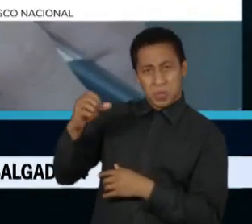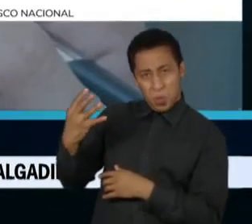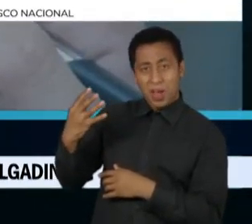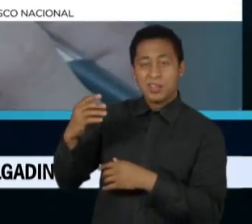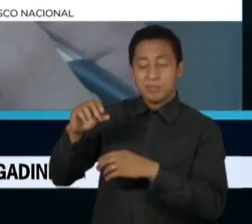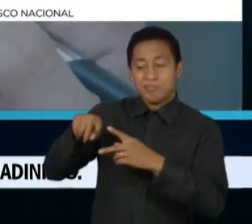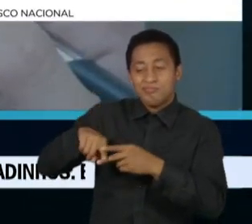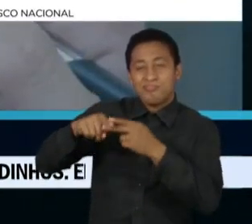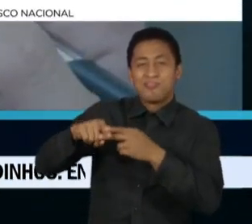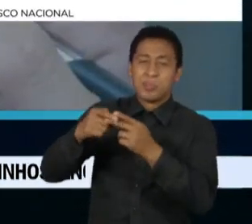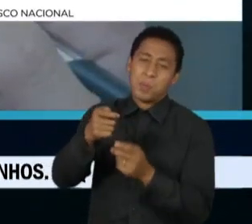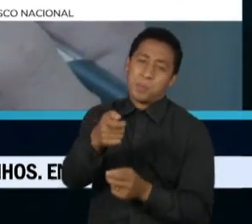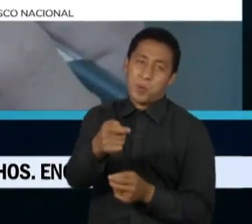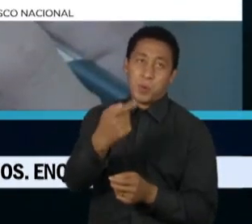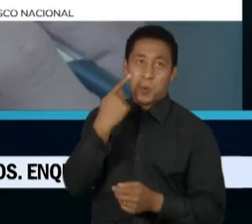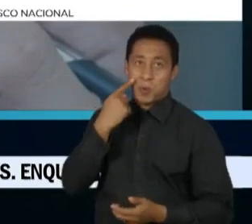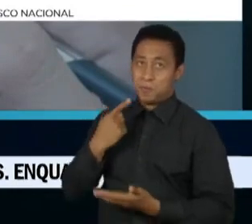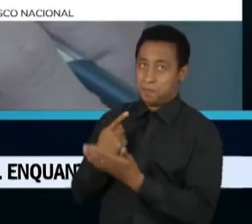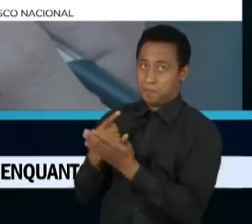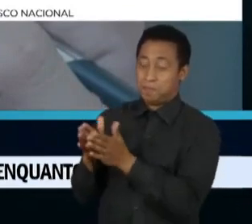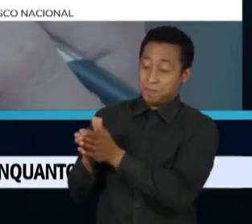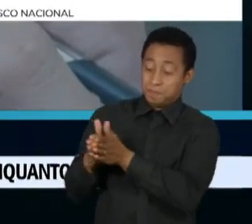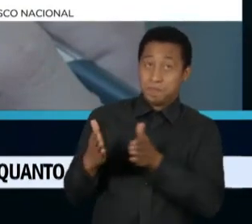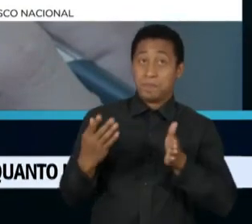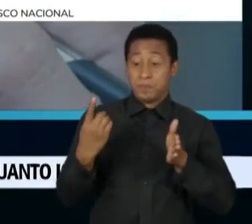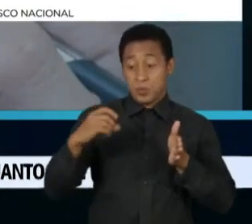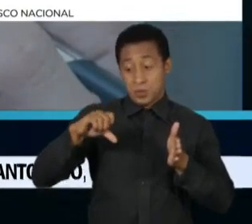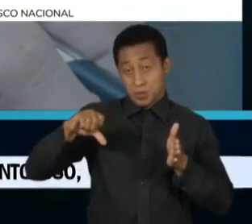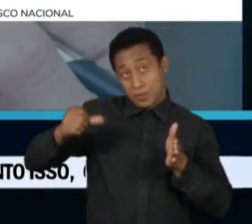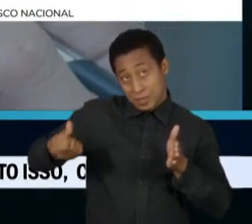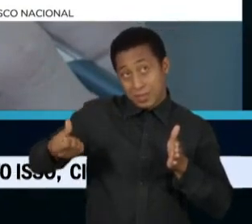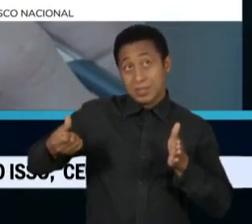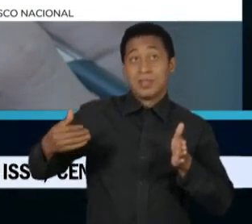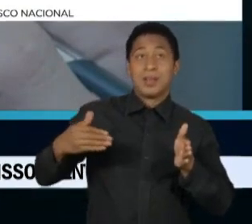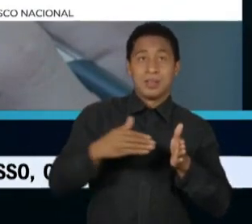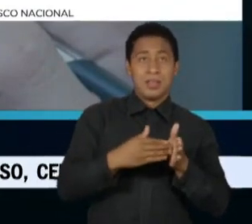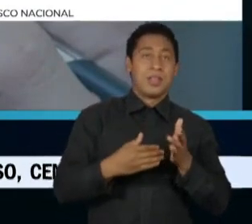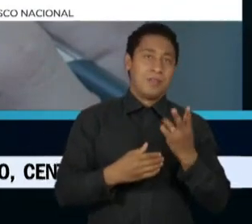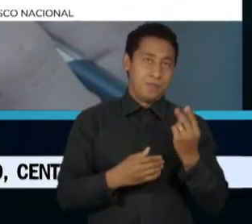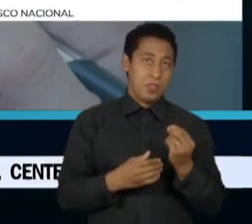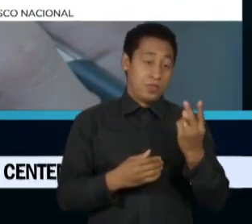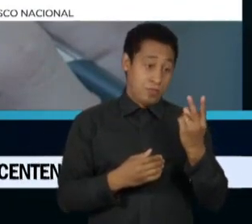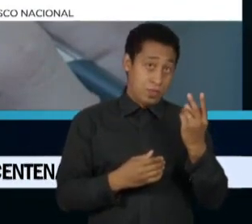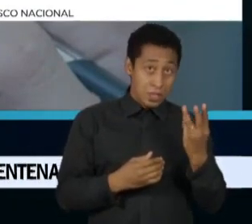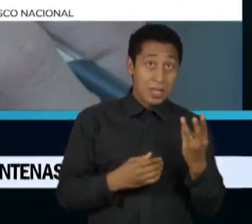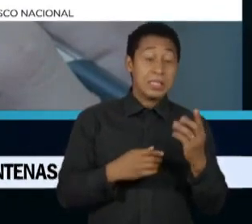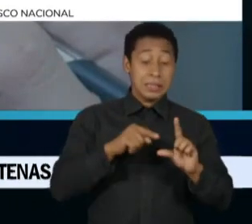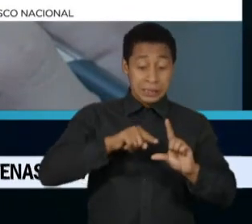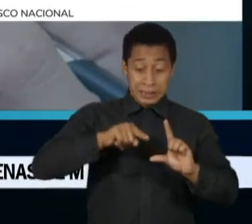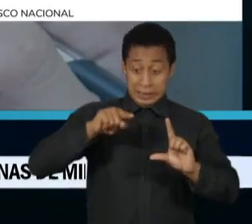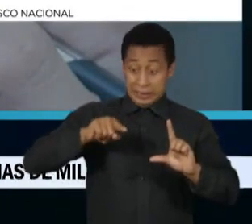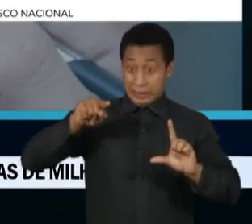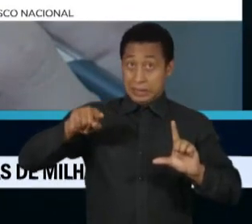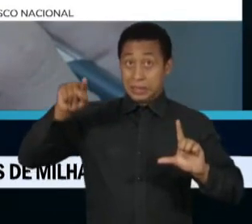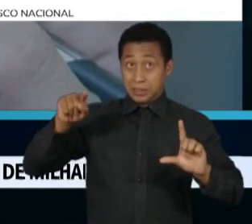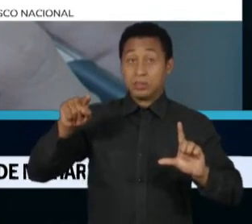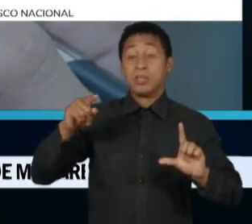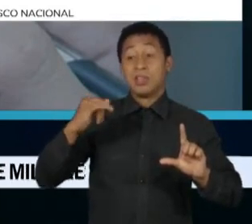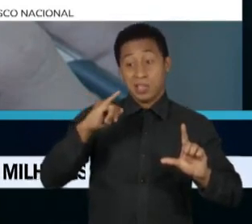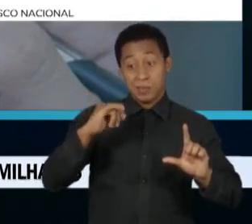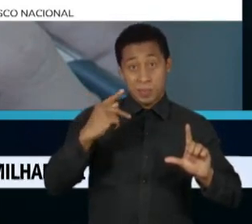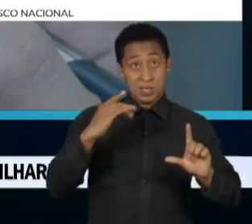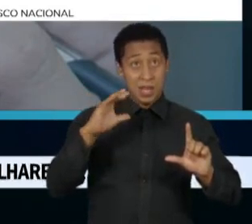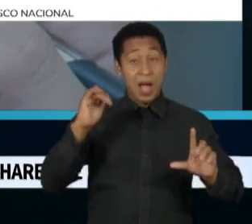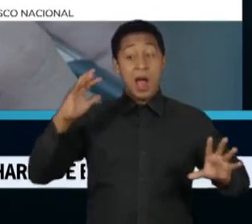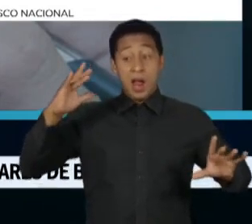De 1996 a fevereiro de 2023, a inflação acumulada foi de 151%. Se a tabela